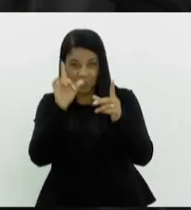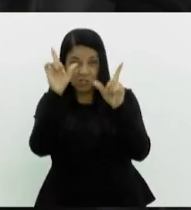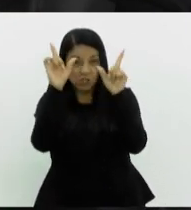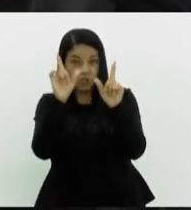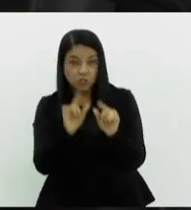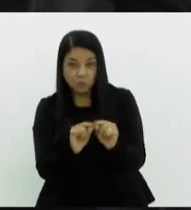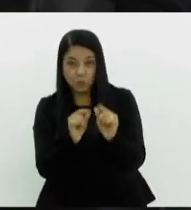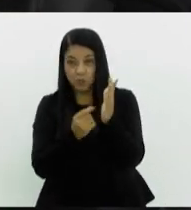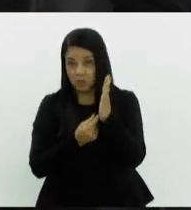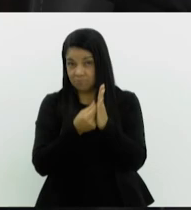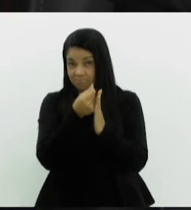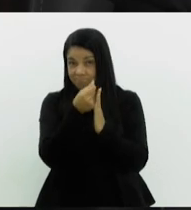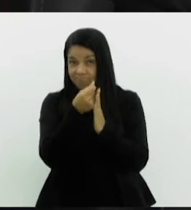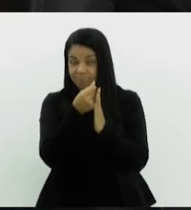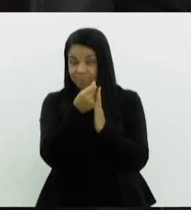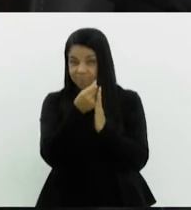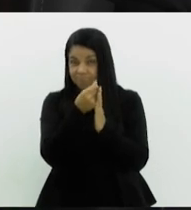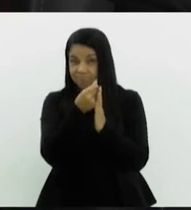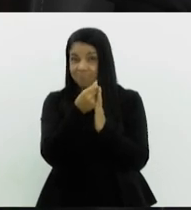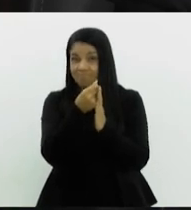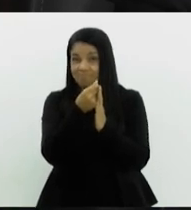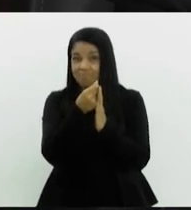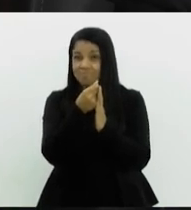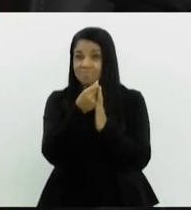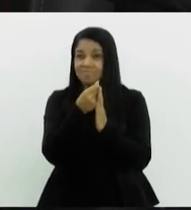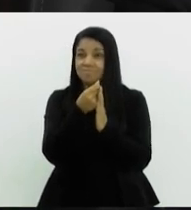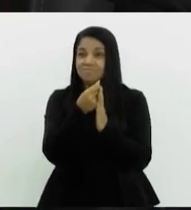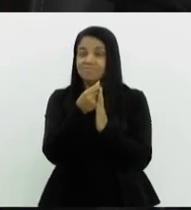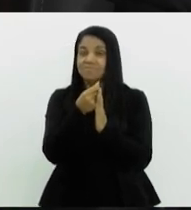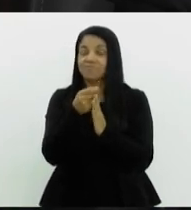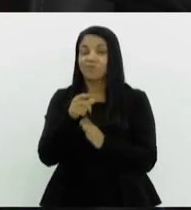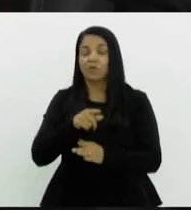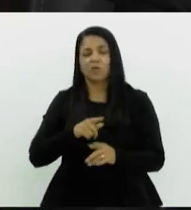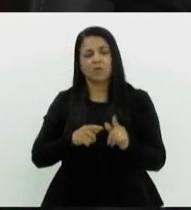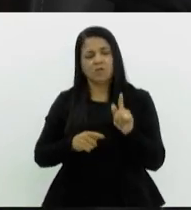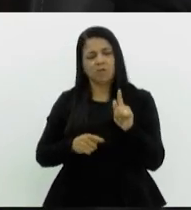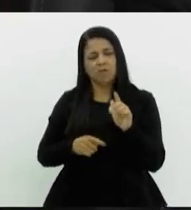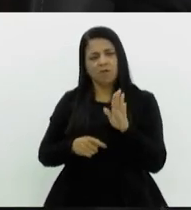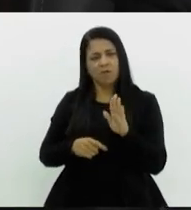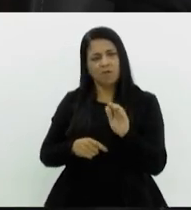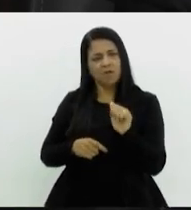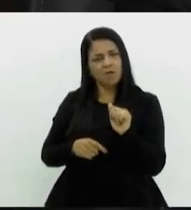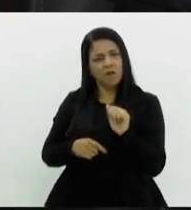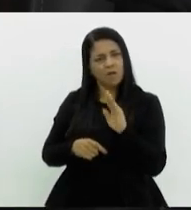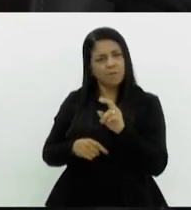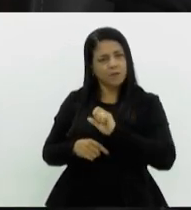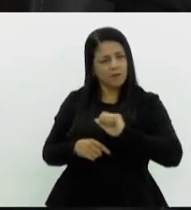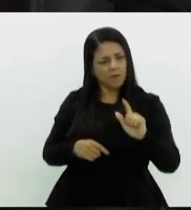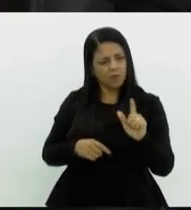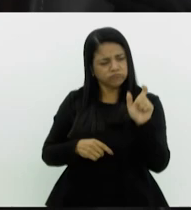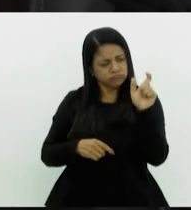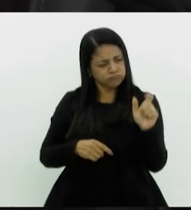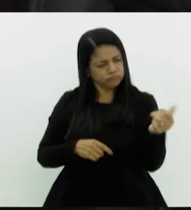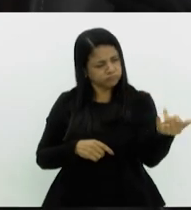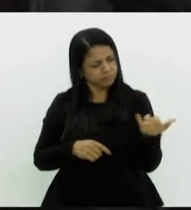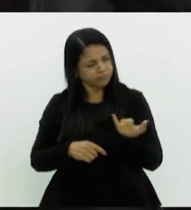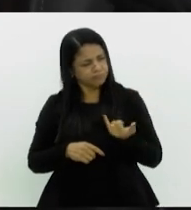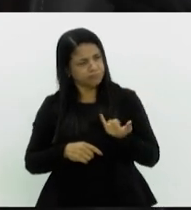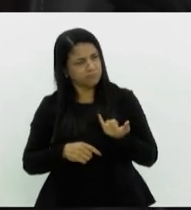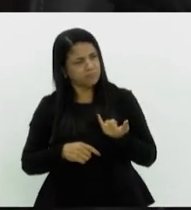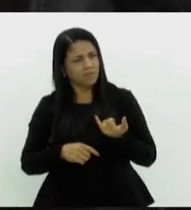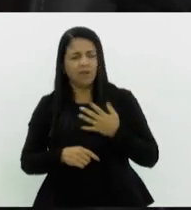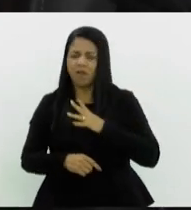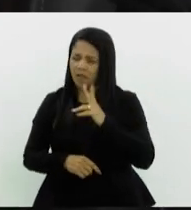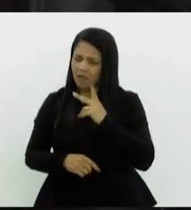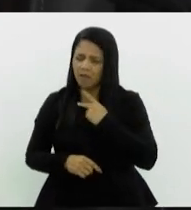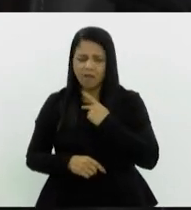reduzido. Até que o Gabriel disse assim, do nada,